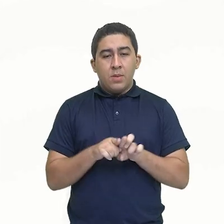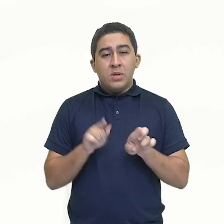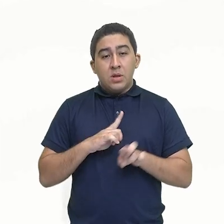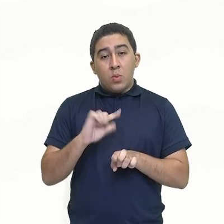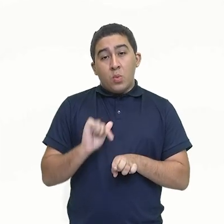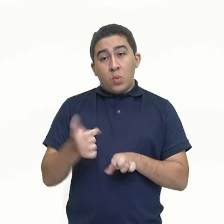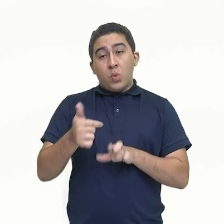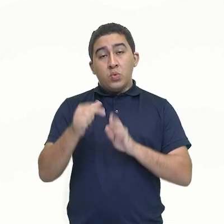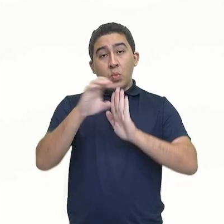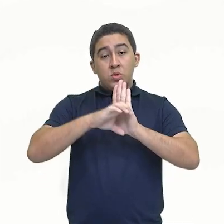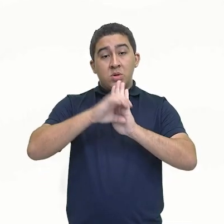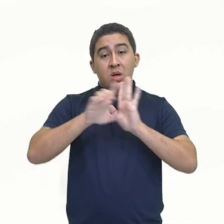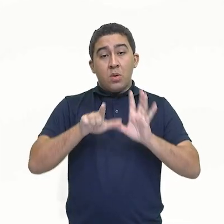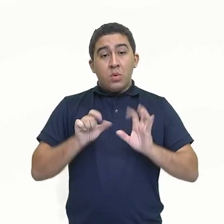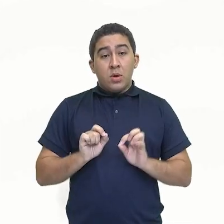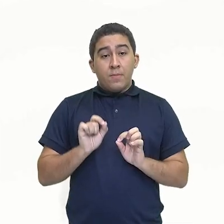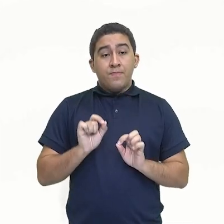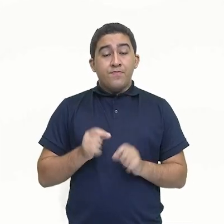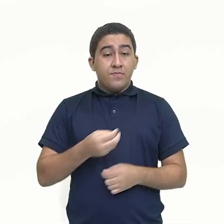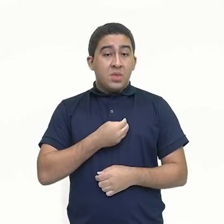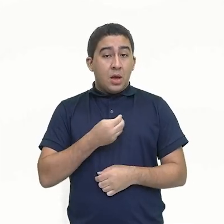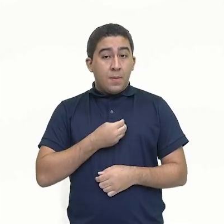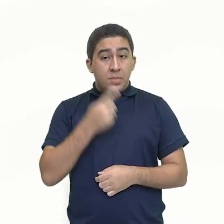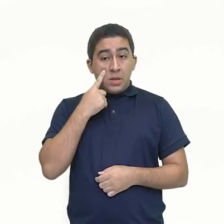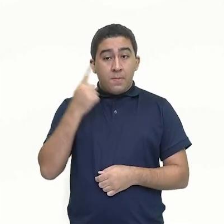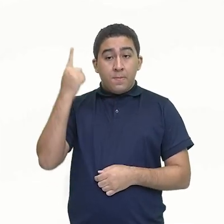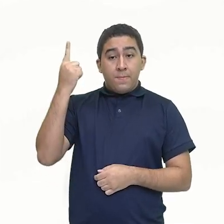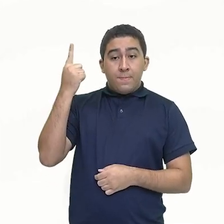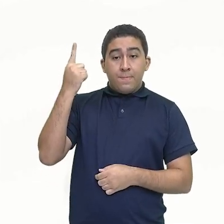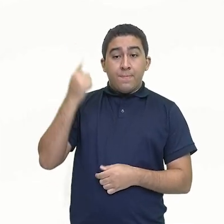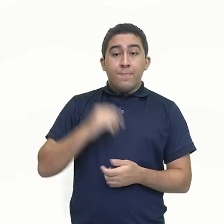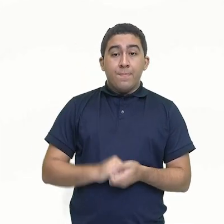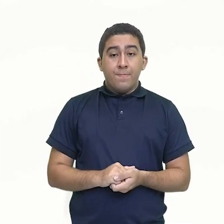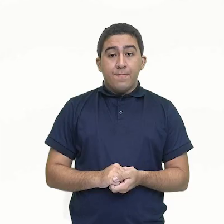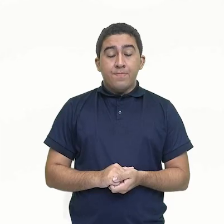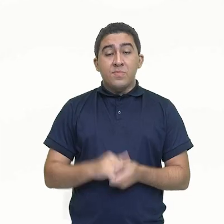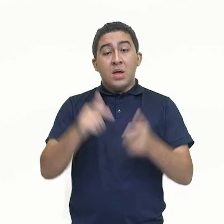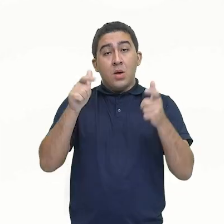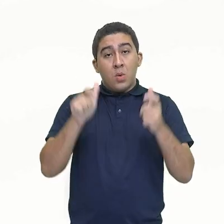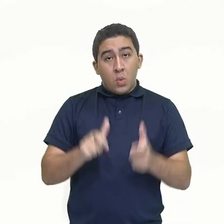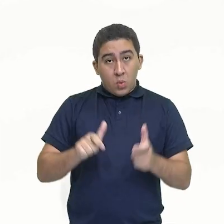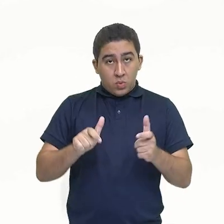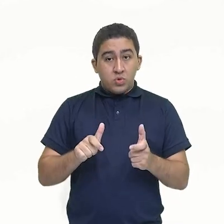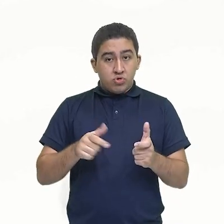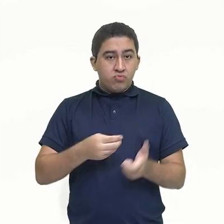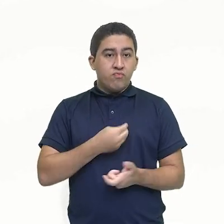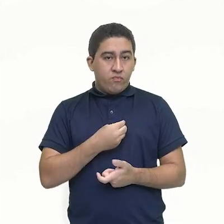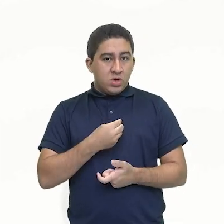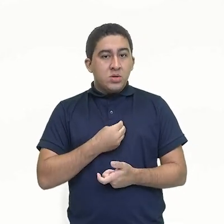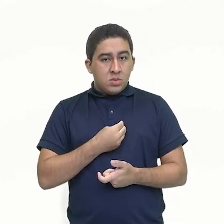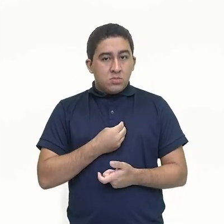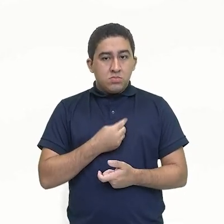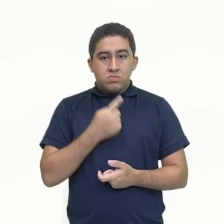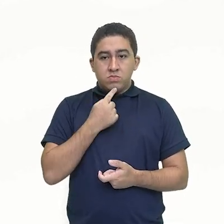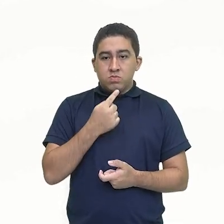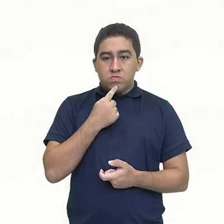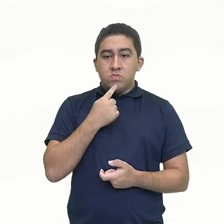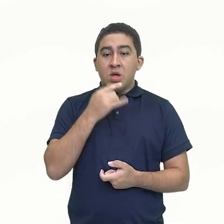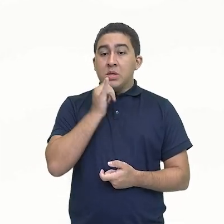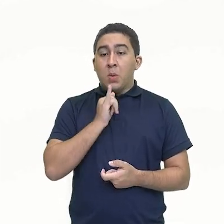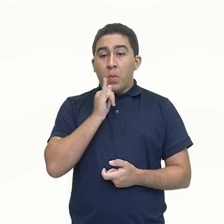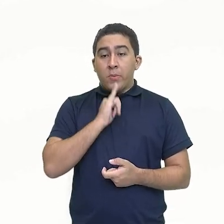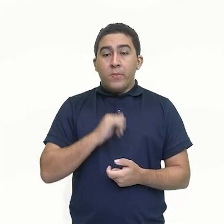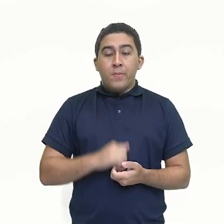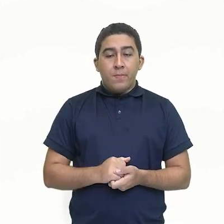outro conceito que é de habitat. Habitat é o local onde uma espécie vive. Por exemplo,